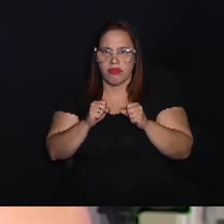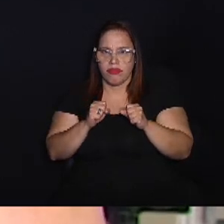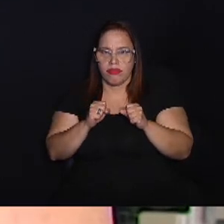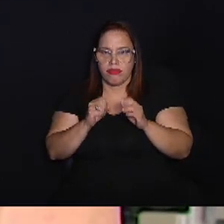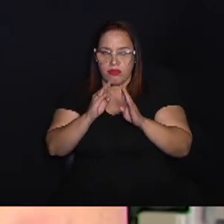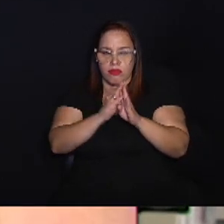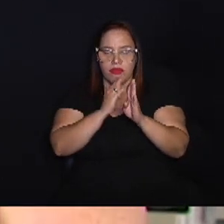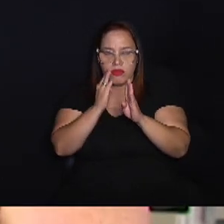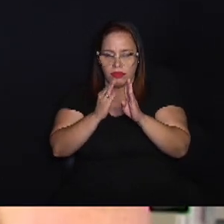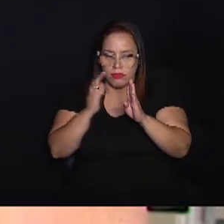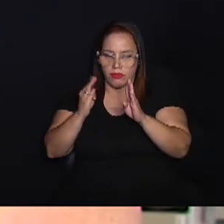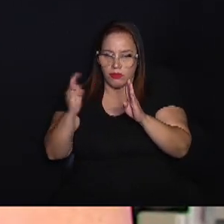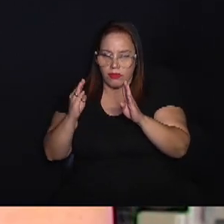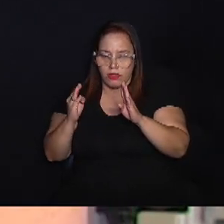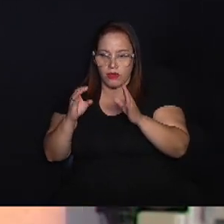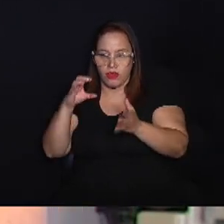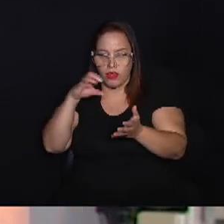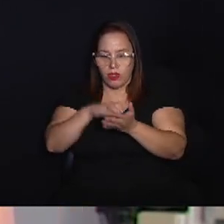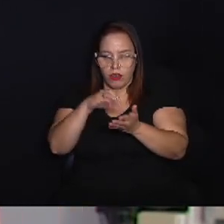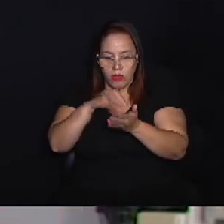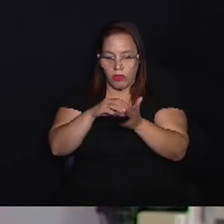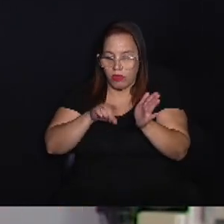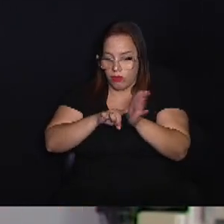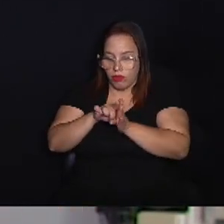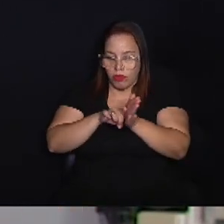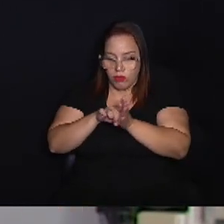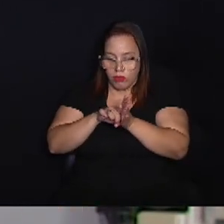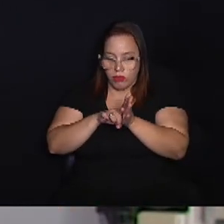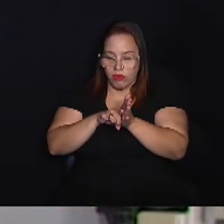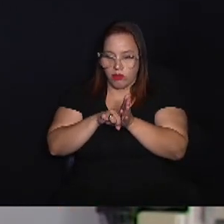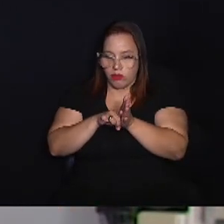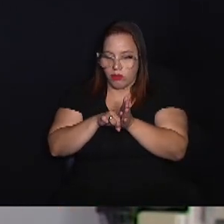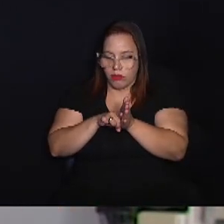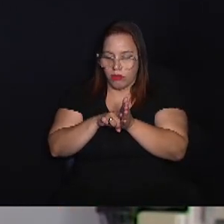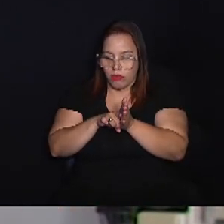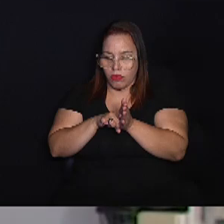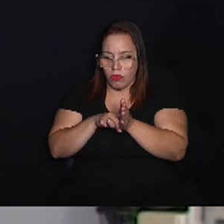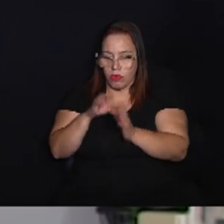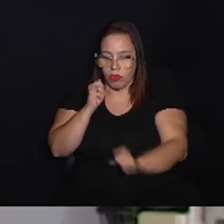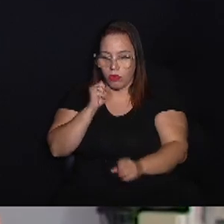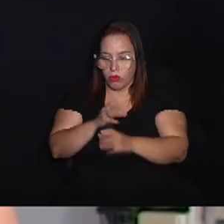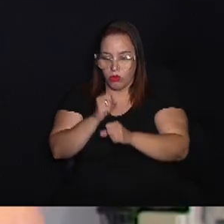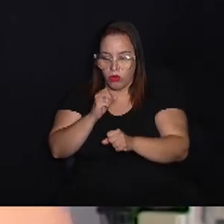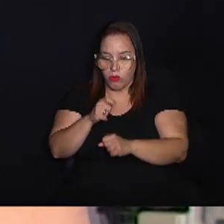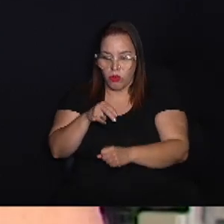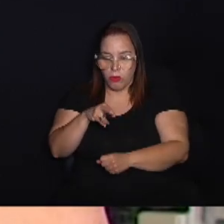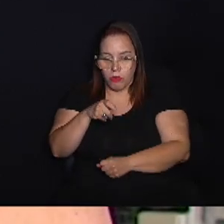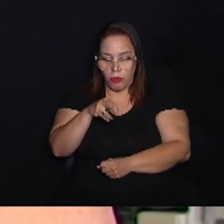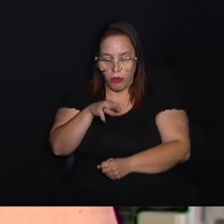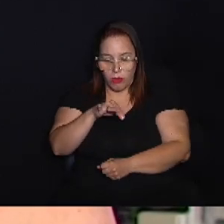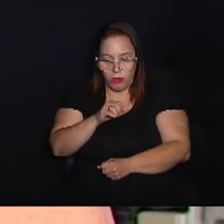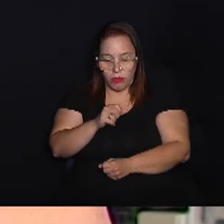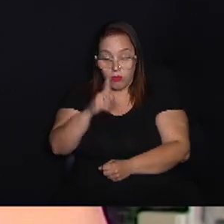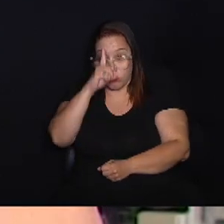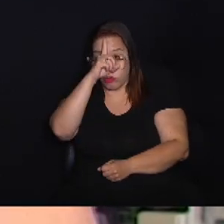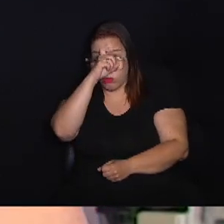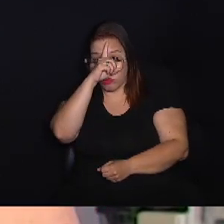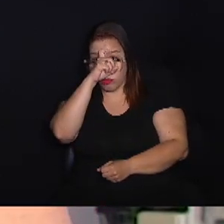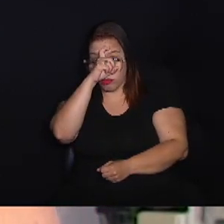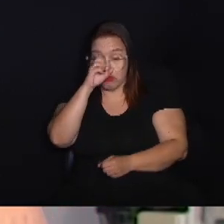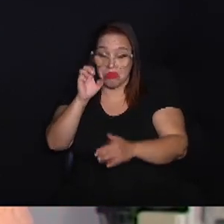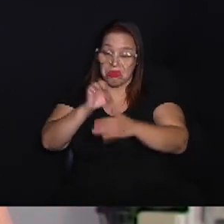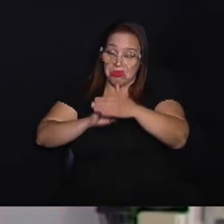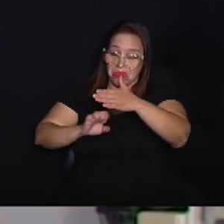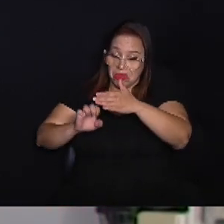em bibliotecas, em centros de pesquisa, em laboratórios farmacêuticos, em hospitais, em